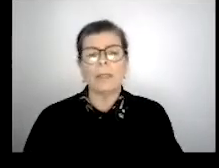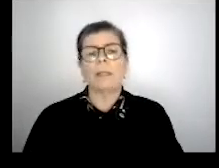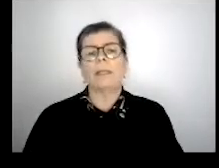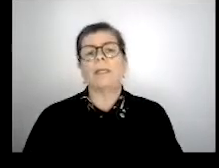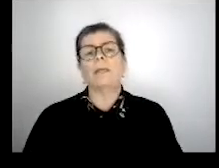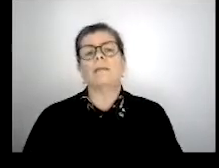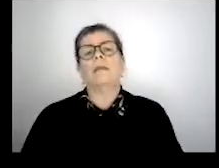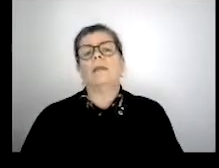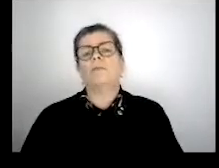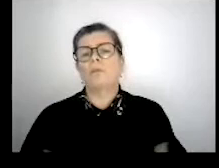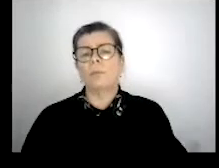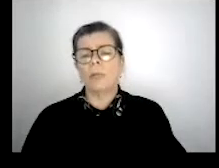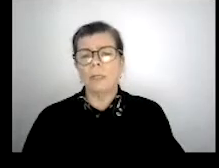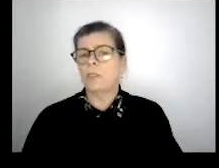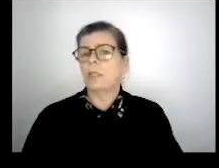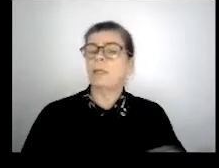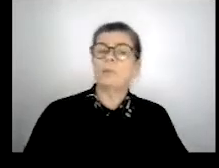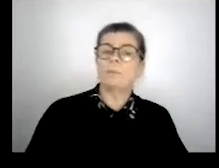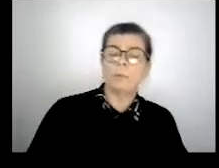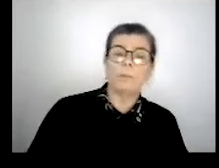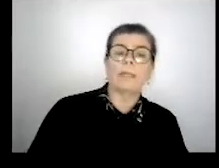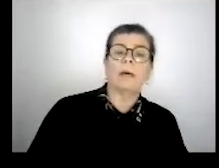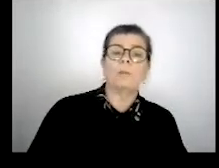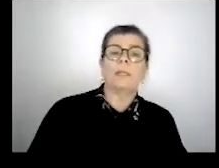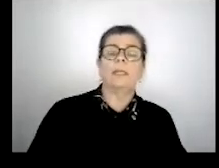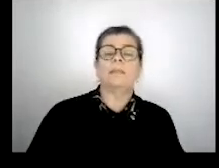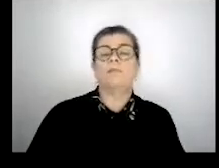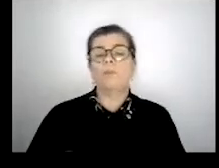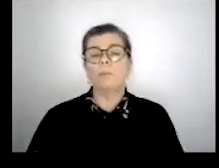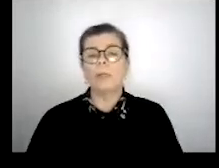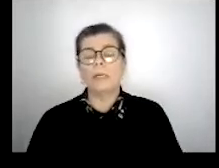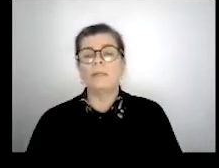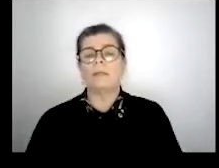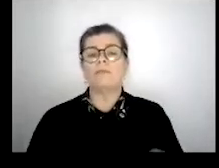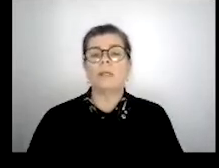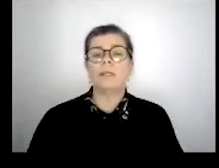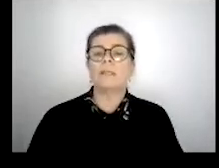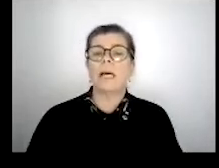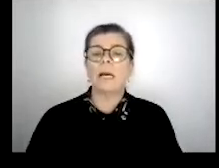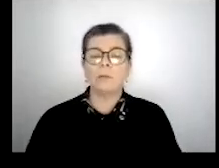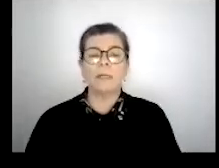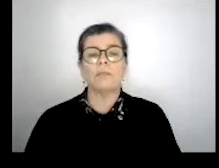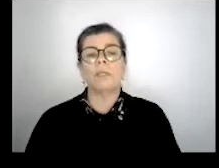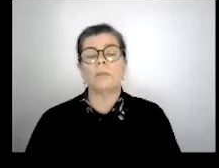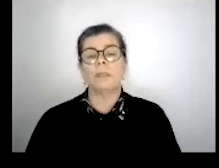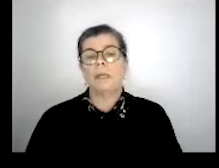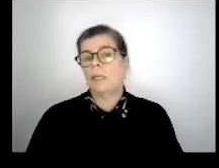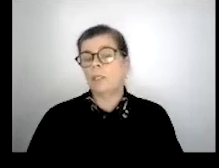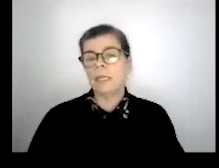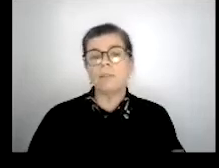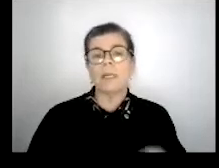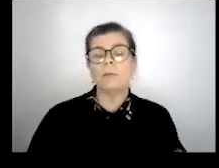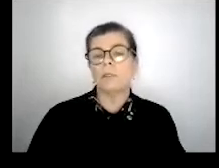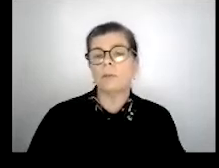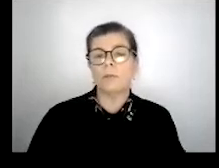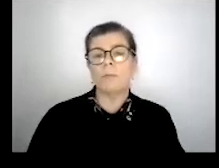de 50 manequins, envolve ambulância, a gente tem que ter onde maquiar os manequins, envolve ambulância, vans, carros para as vítimas. A gente